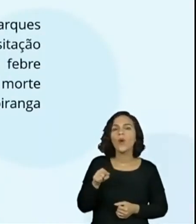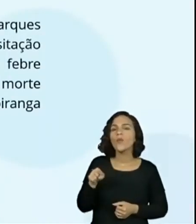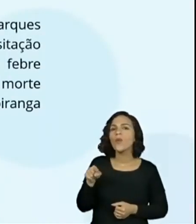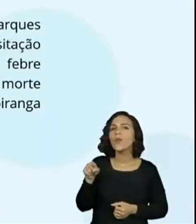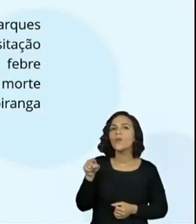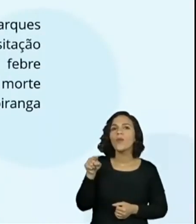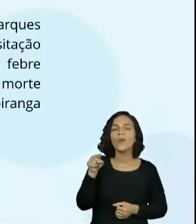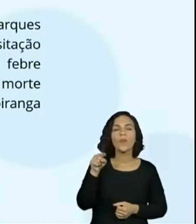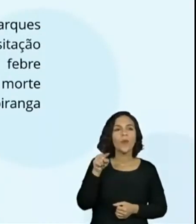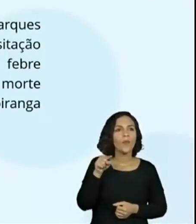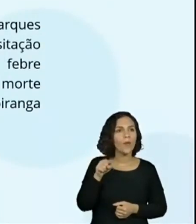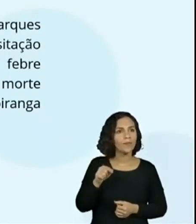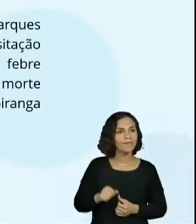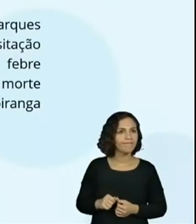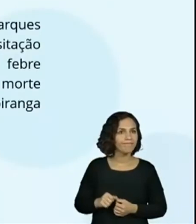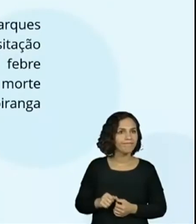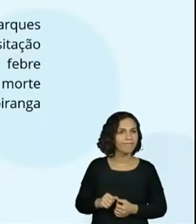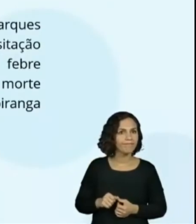Mais alguma?